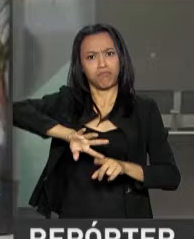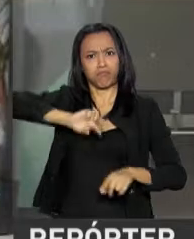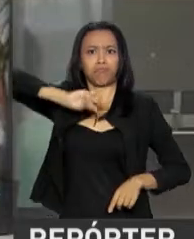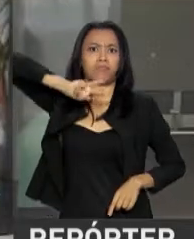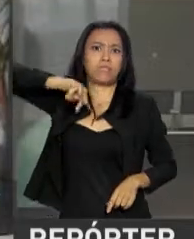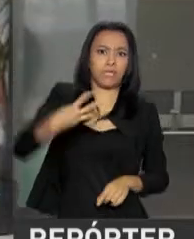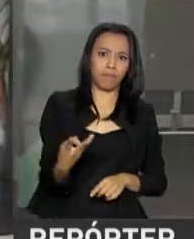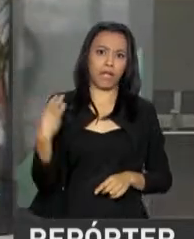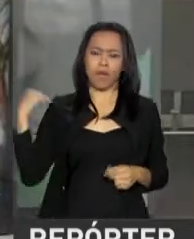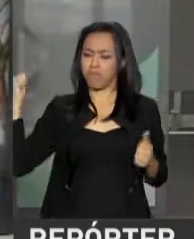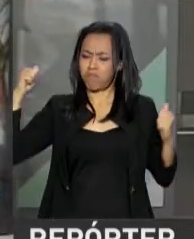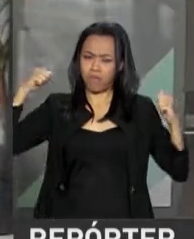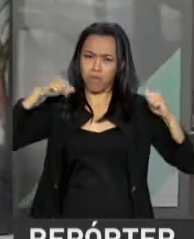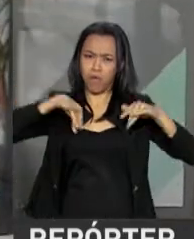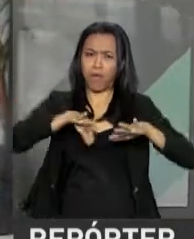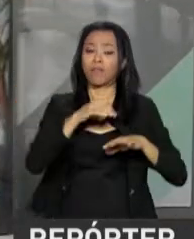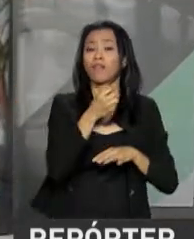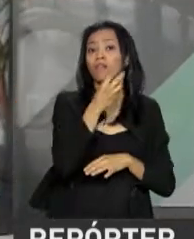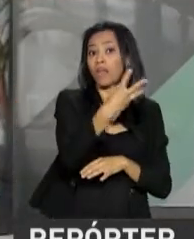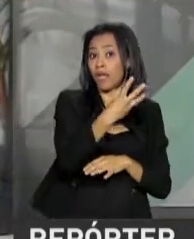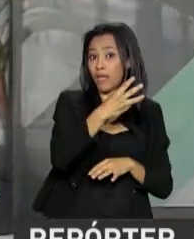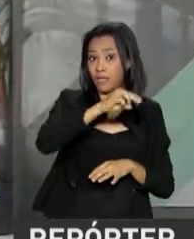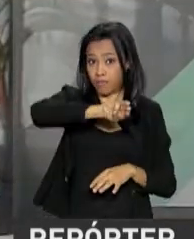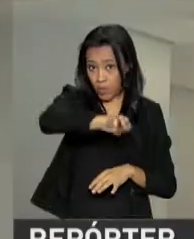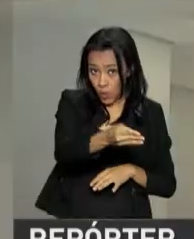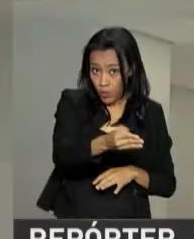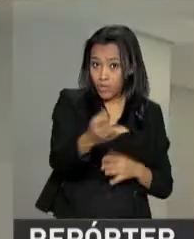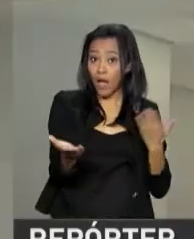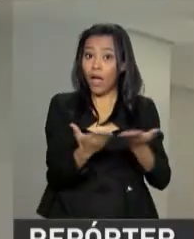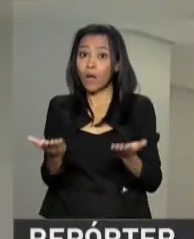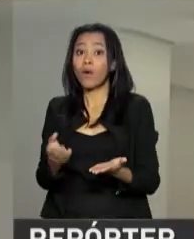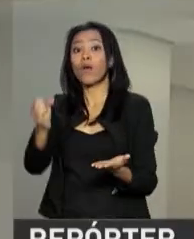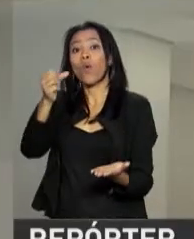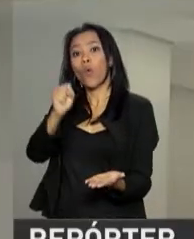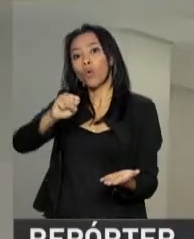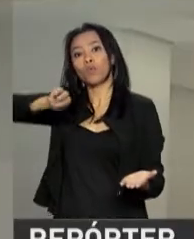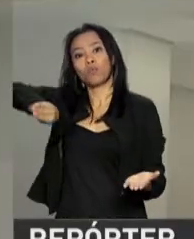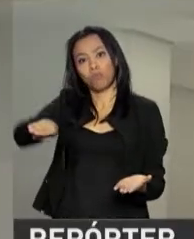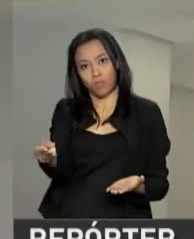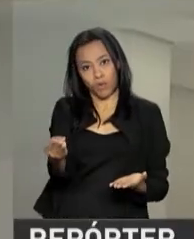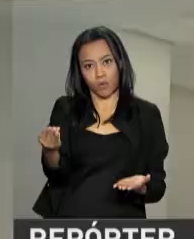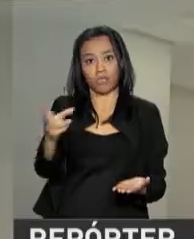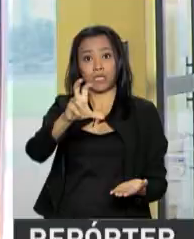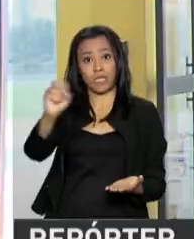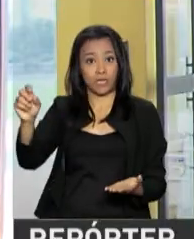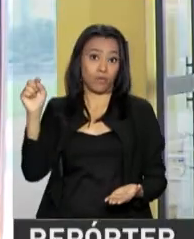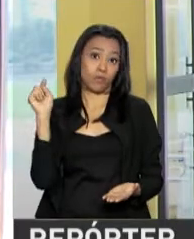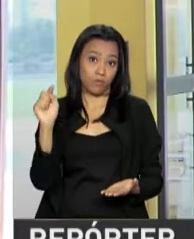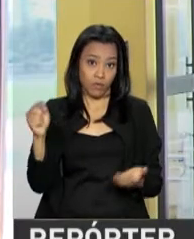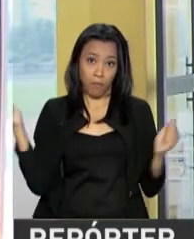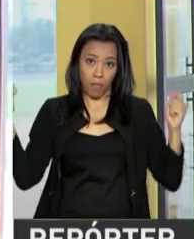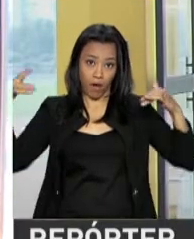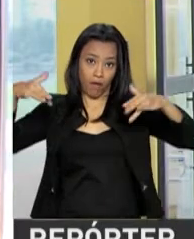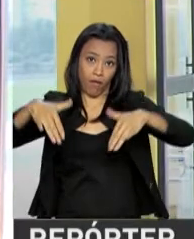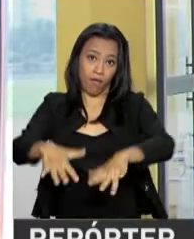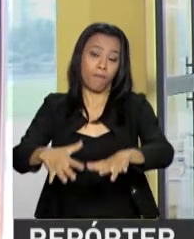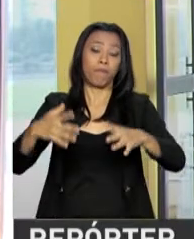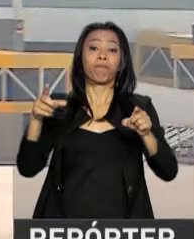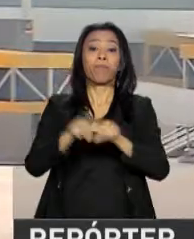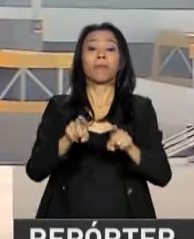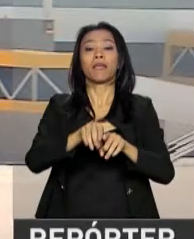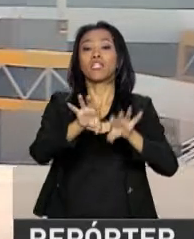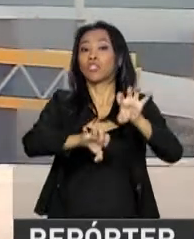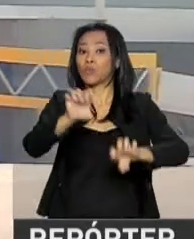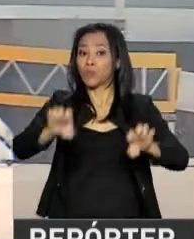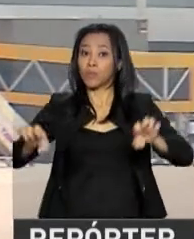vai saltar de 3 milhões de passageiros por ano para quase oito milhões e meio entre as novidades também são estruturas adaptadas